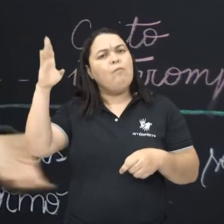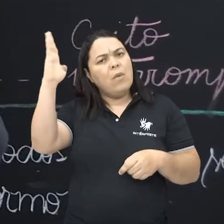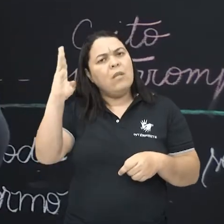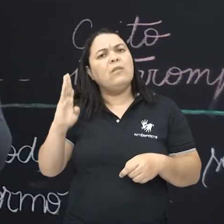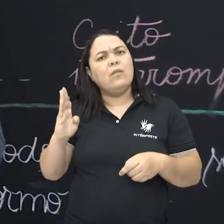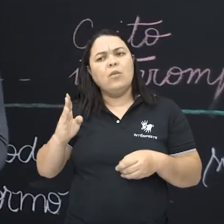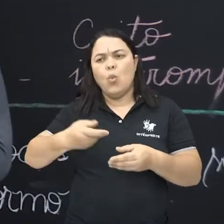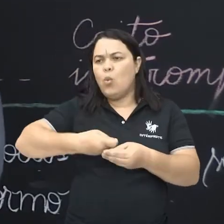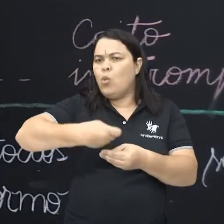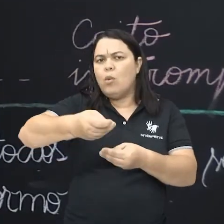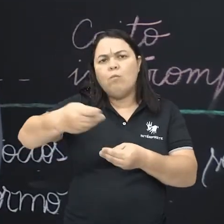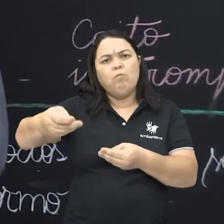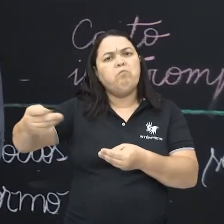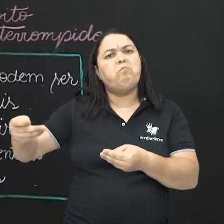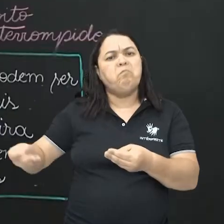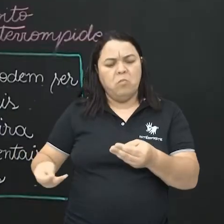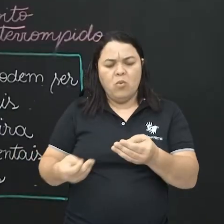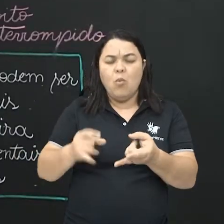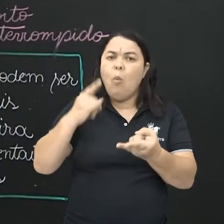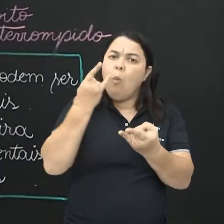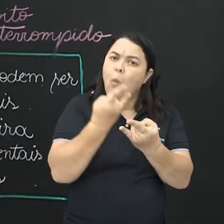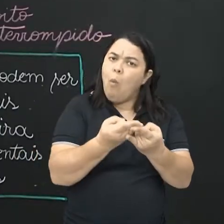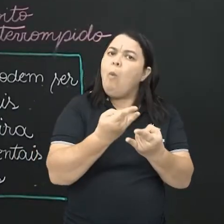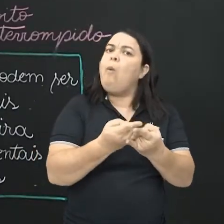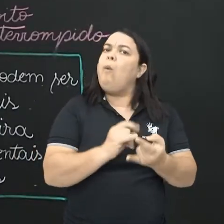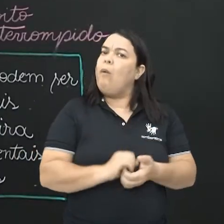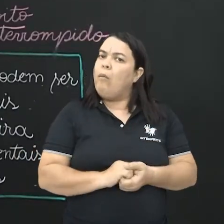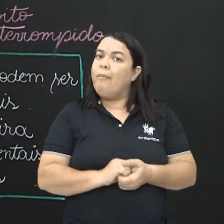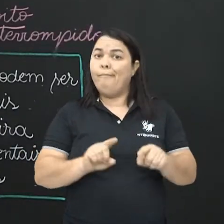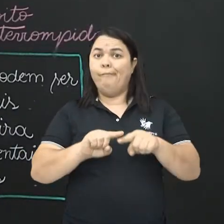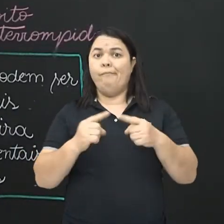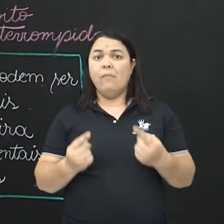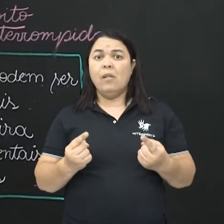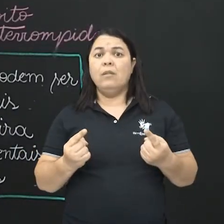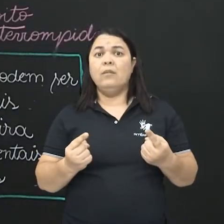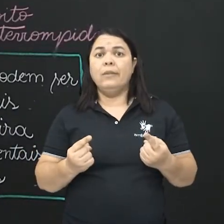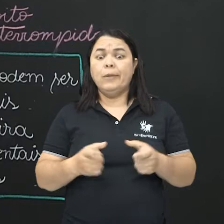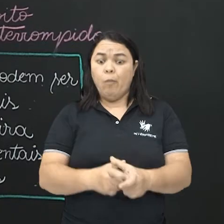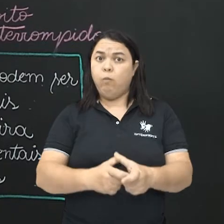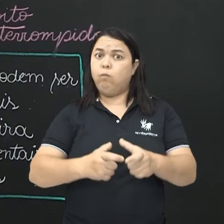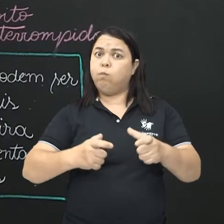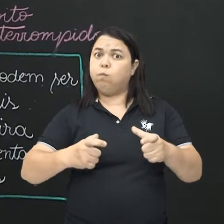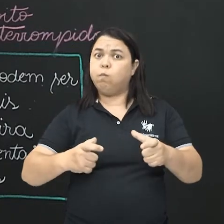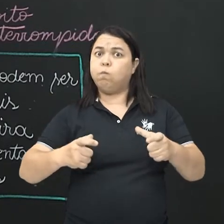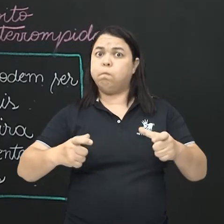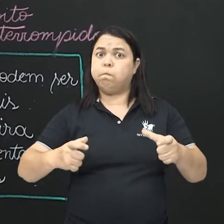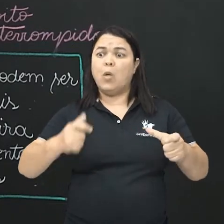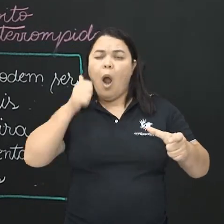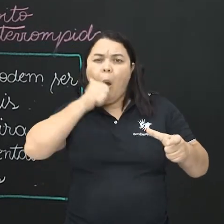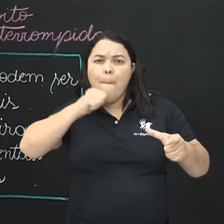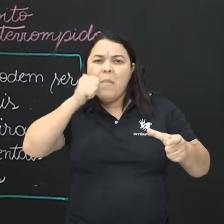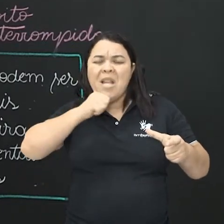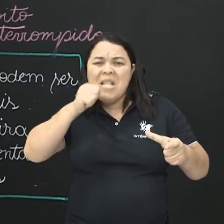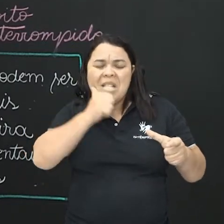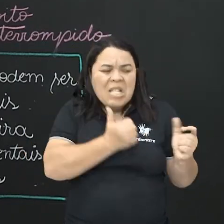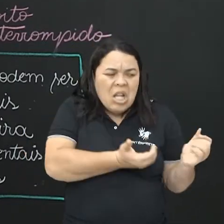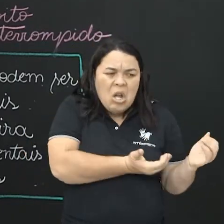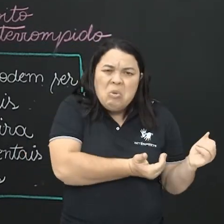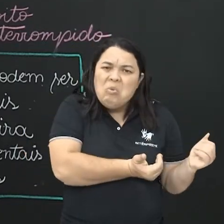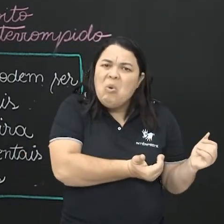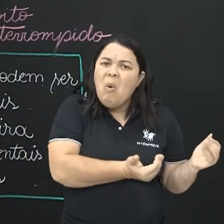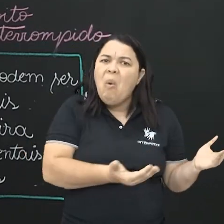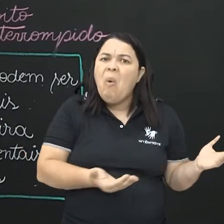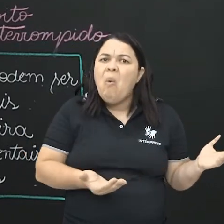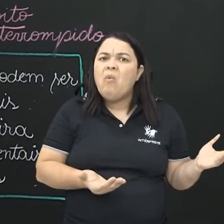nas redes de farmácia e drogarias, porém, dados mostram que cresce o número de adolescentes com doenças